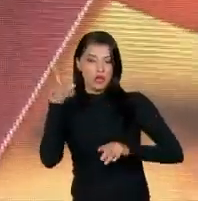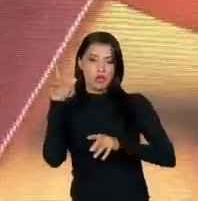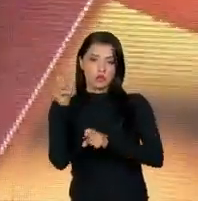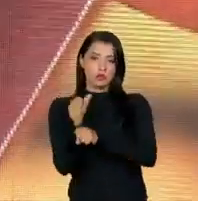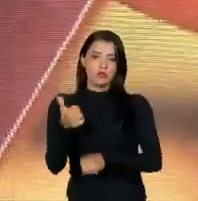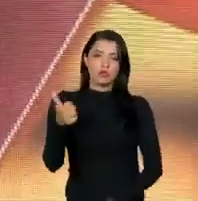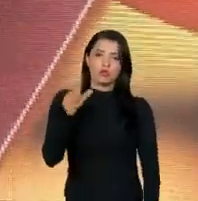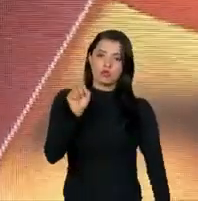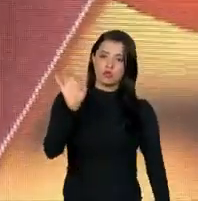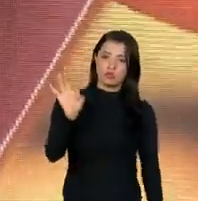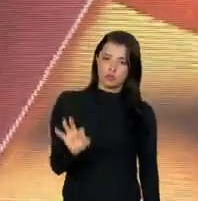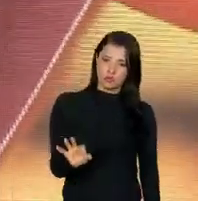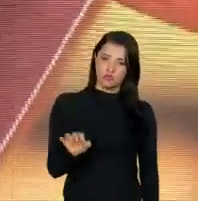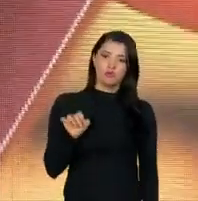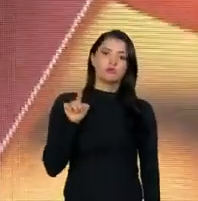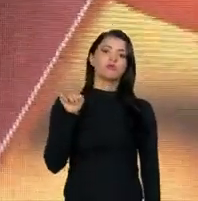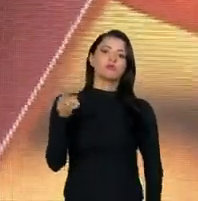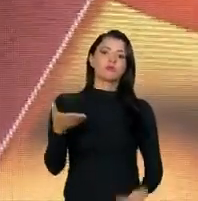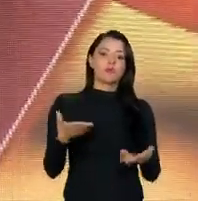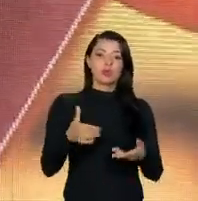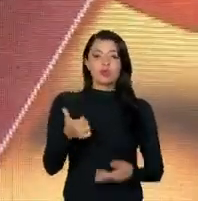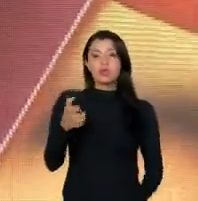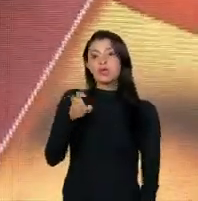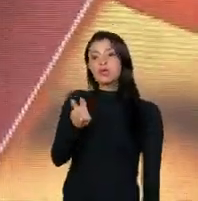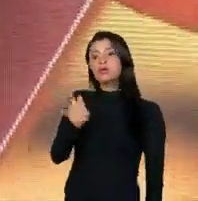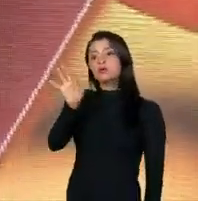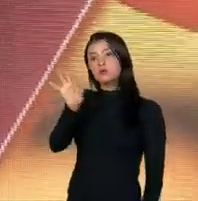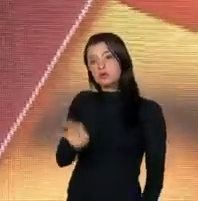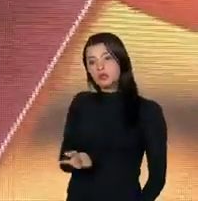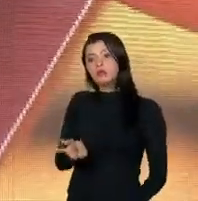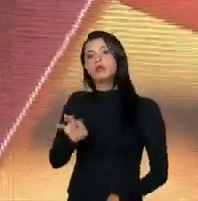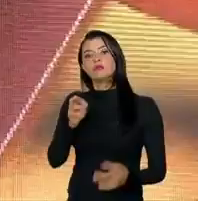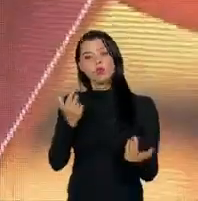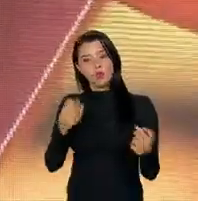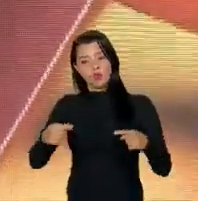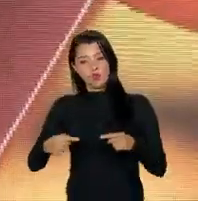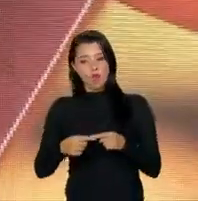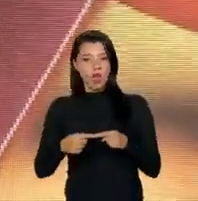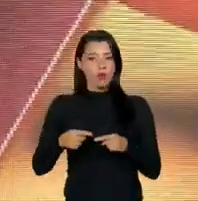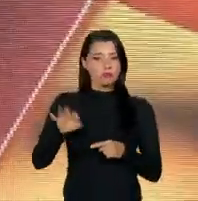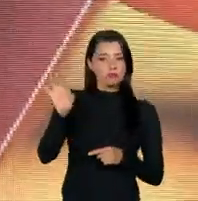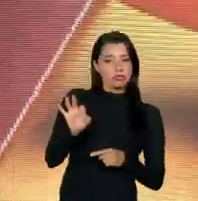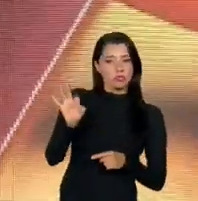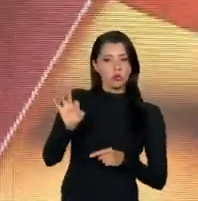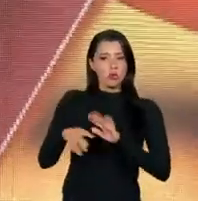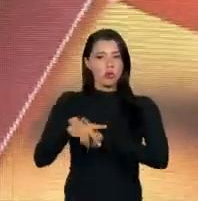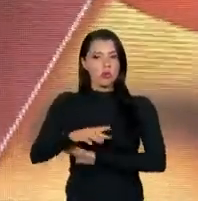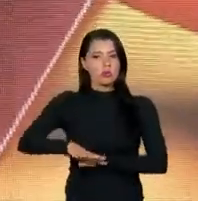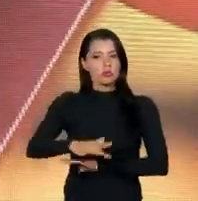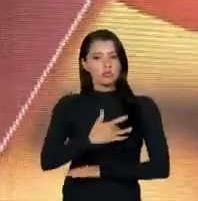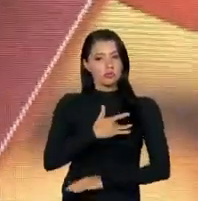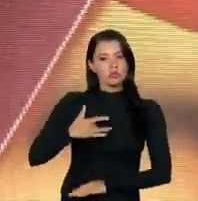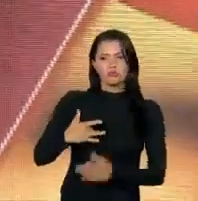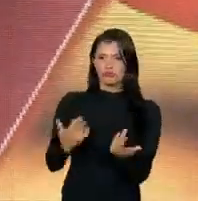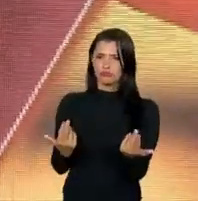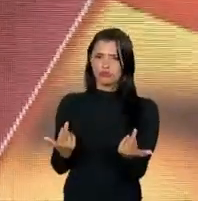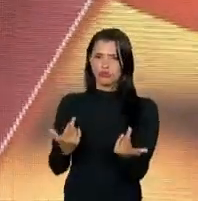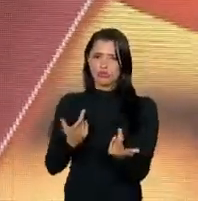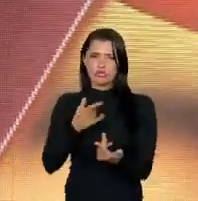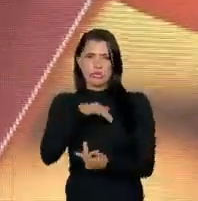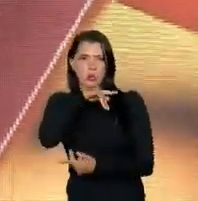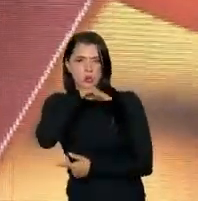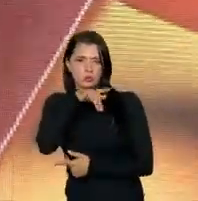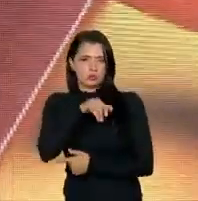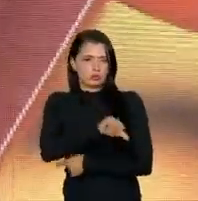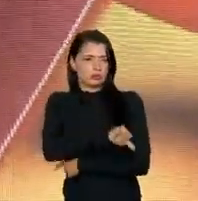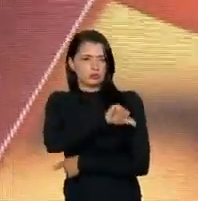18%. Hoje lá 15% do ICMS também é de acordo com indicadores da saúde. Porque é a mesma lógica, se você não tem um bom ensino